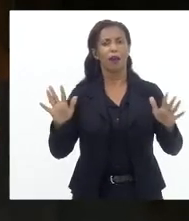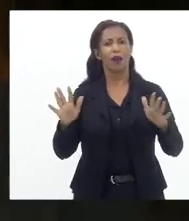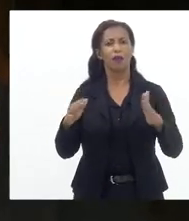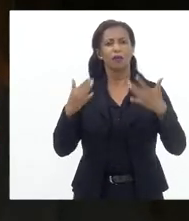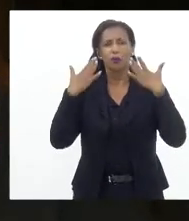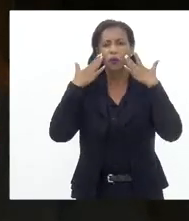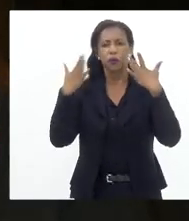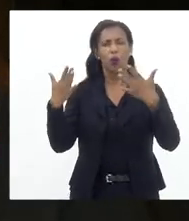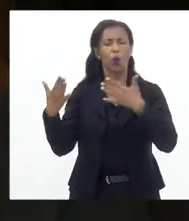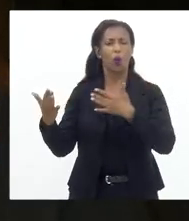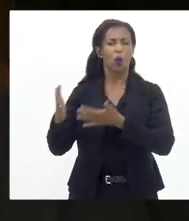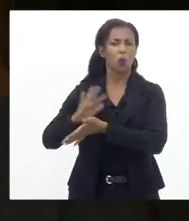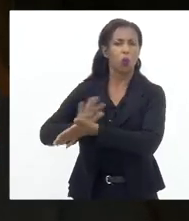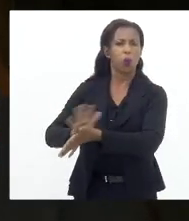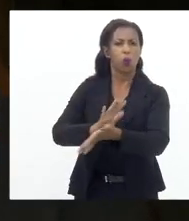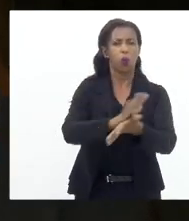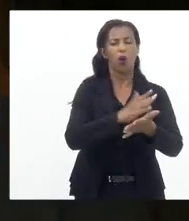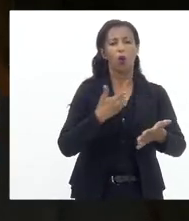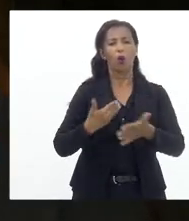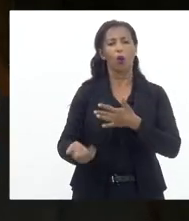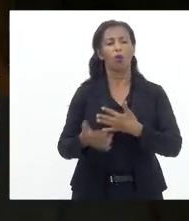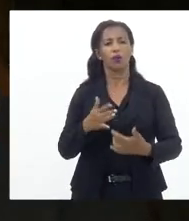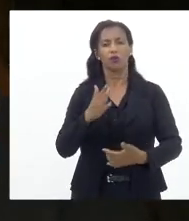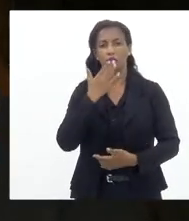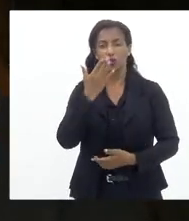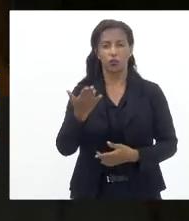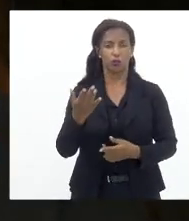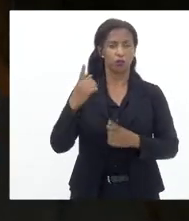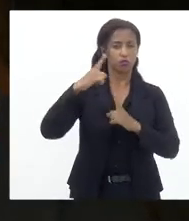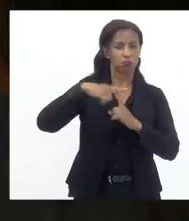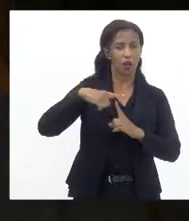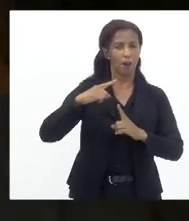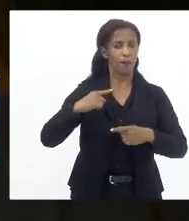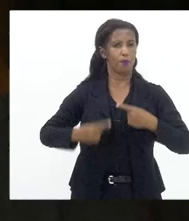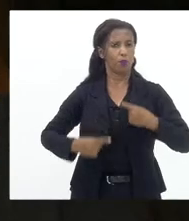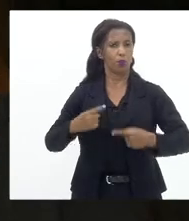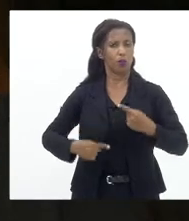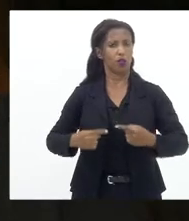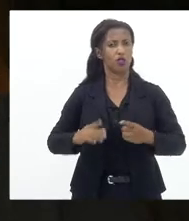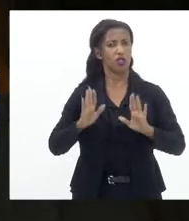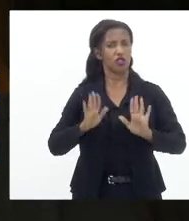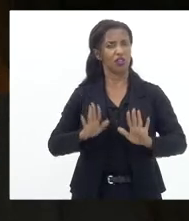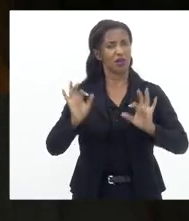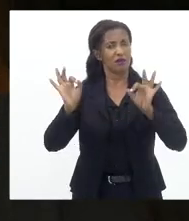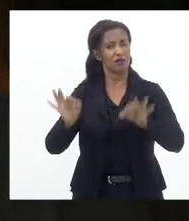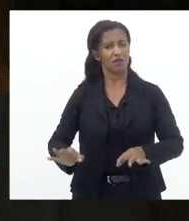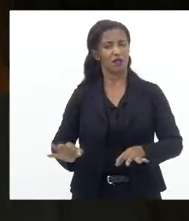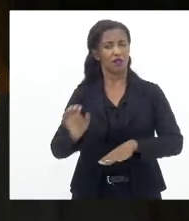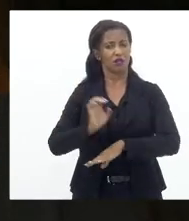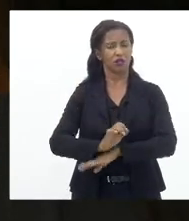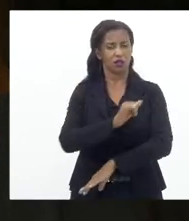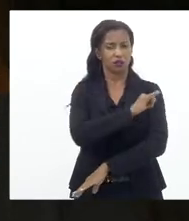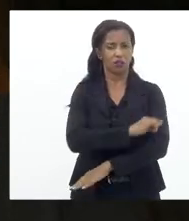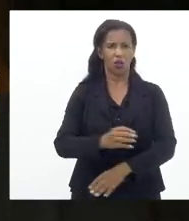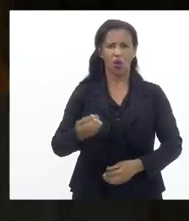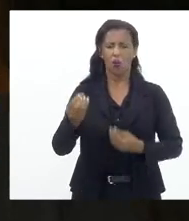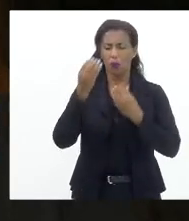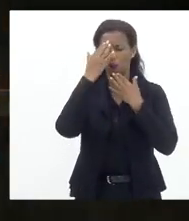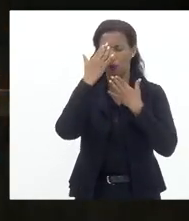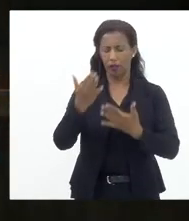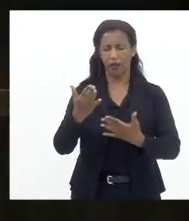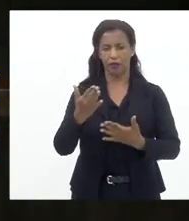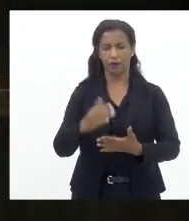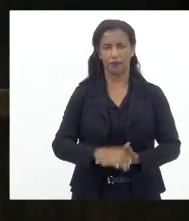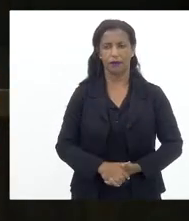escantear qualquer tipo de política pública que vem dando certo no estado do Rio de Janeiro Muito obrigado senhora Presidente essas são minhas